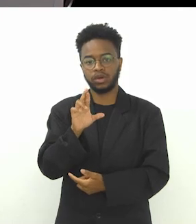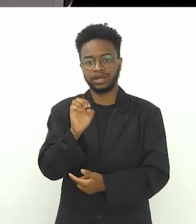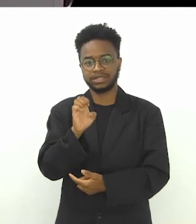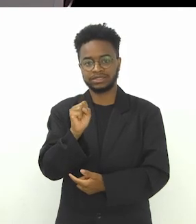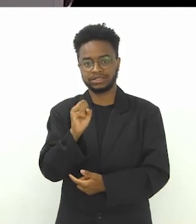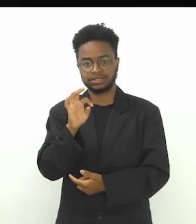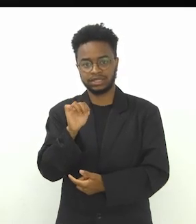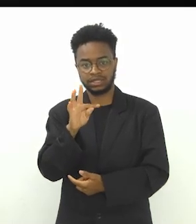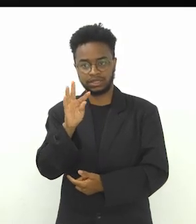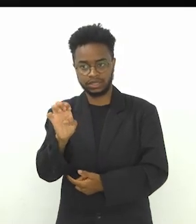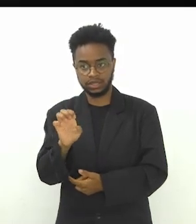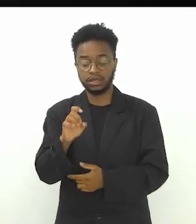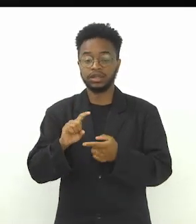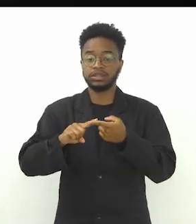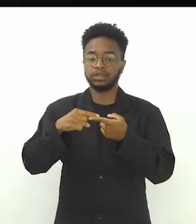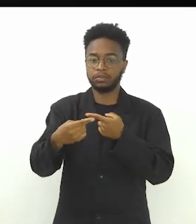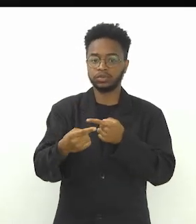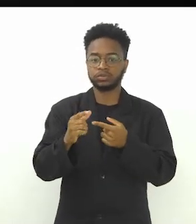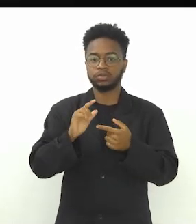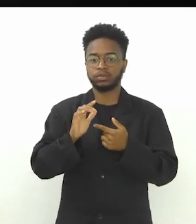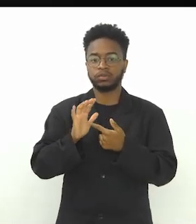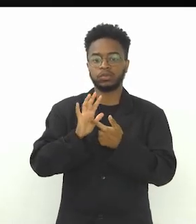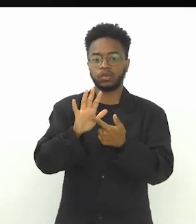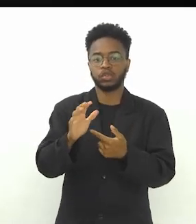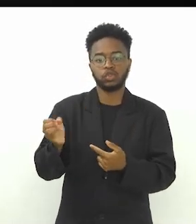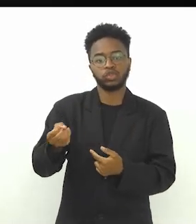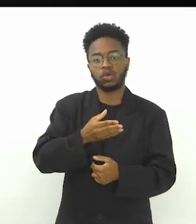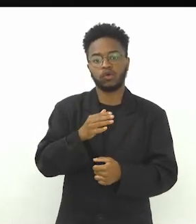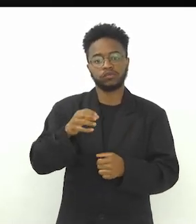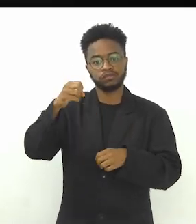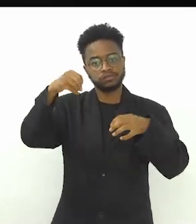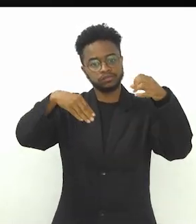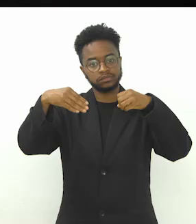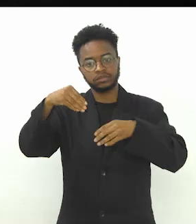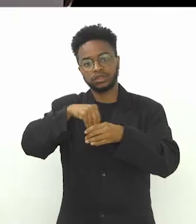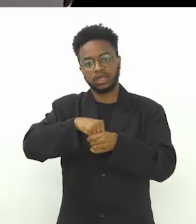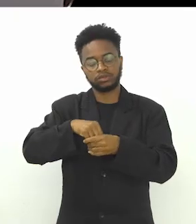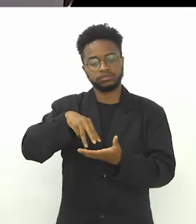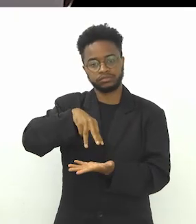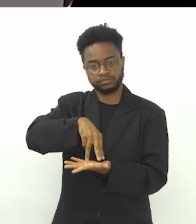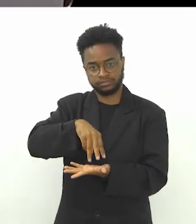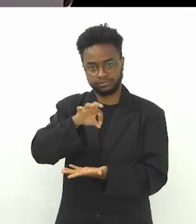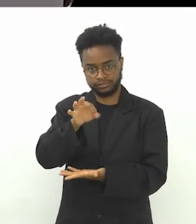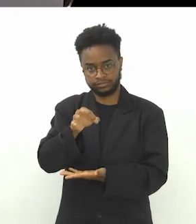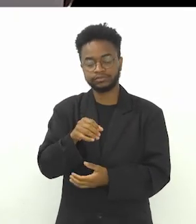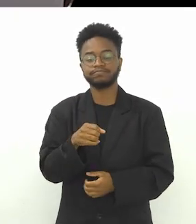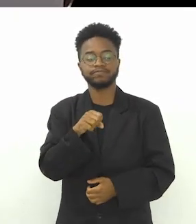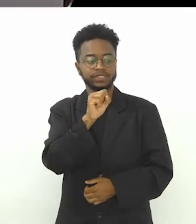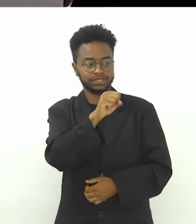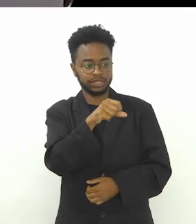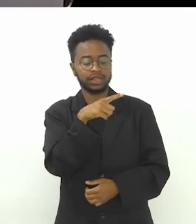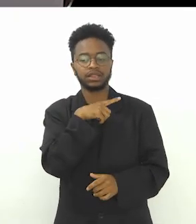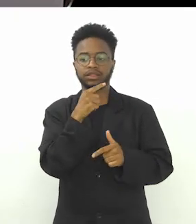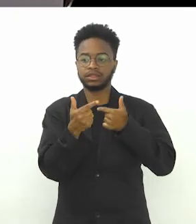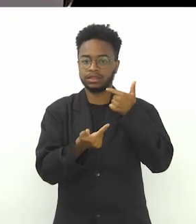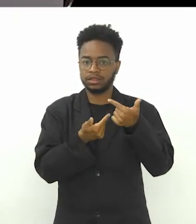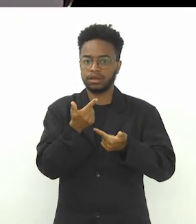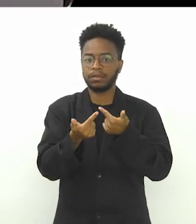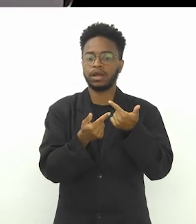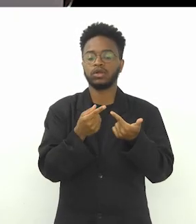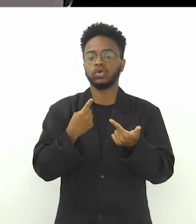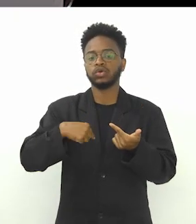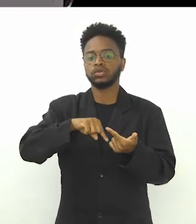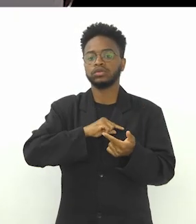usando o recurso da iluminação nova, entre aspas, da Marquês de Sapucaí, né, Alan? Na verdade isso aí foi um trabalho, a